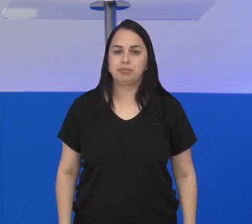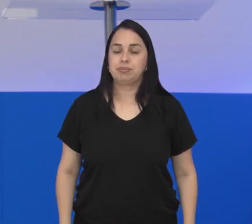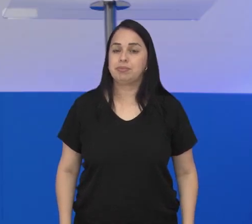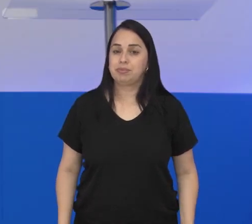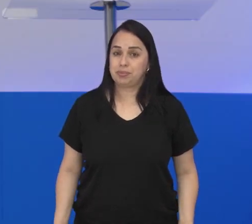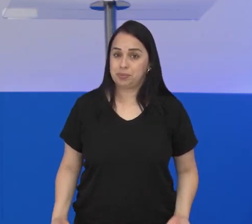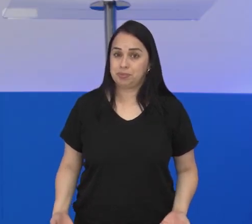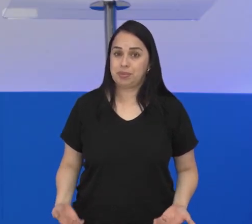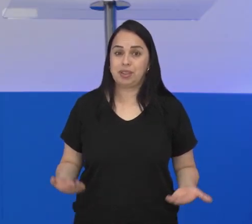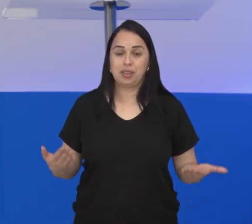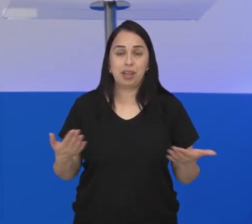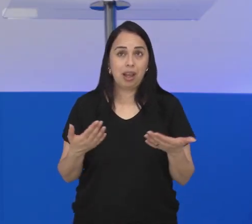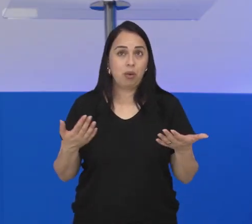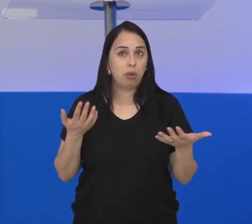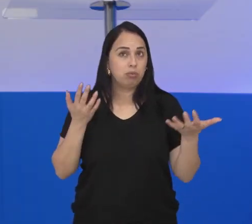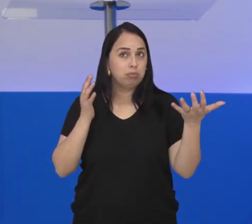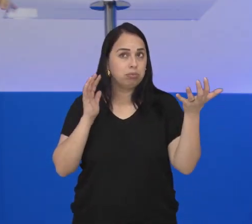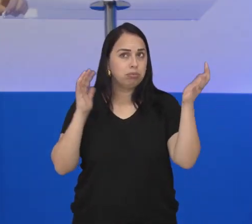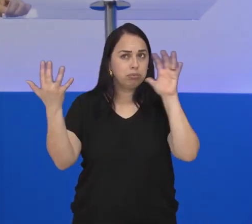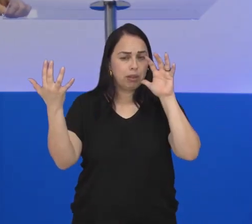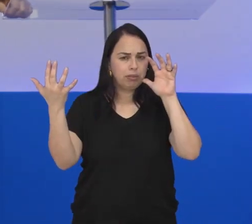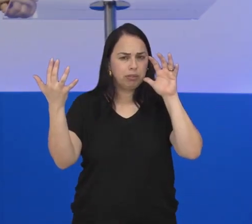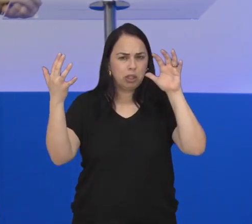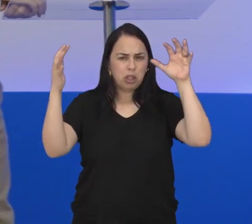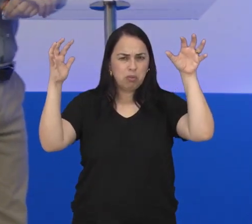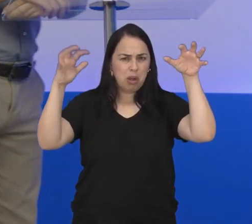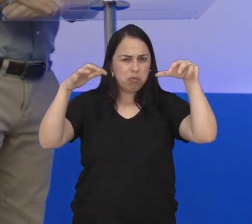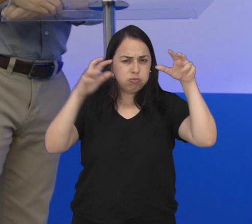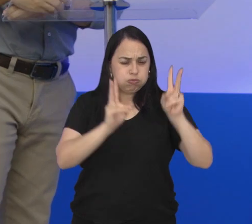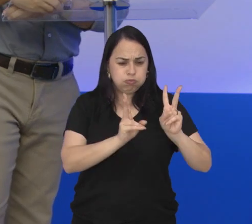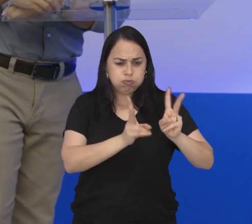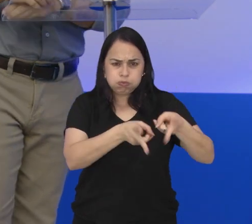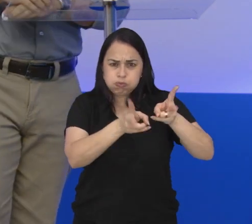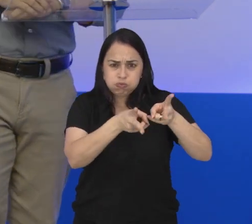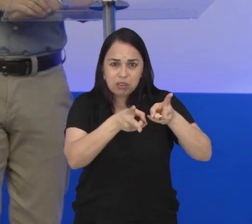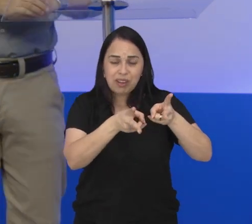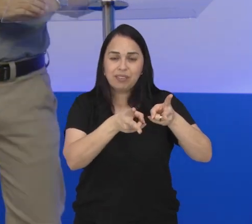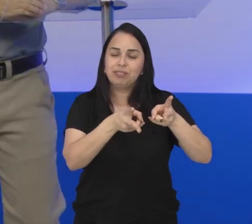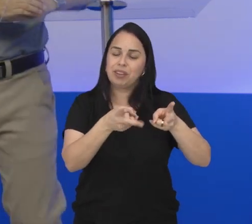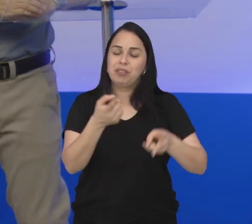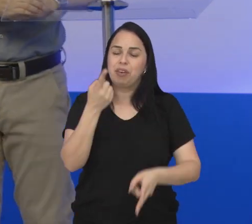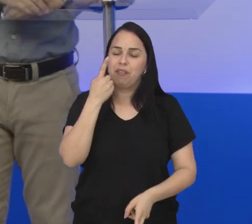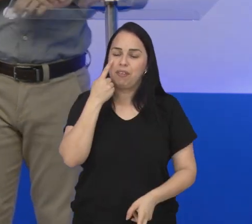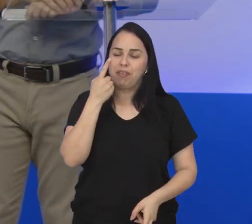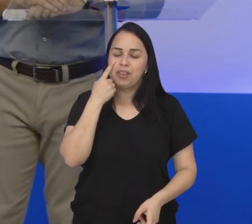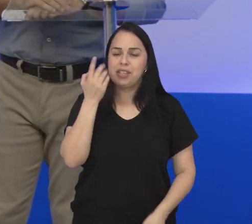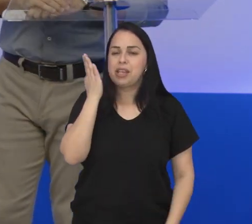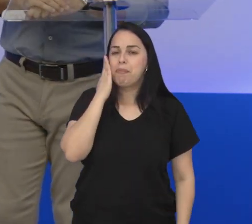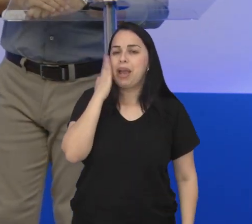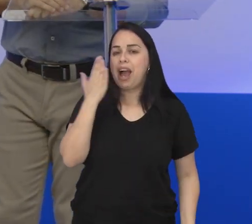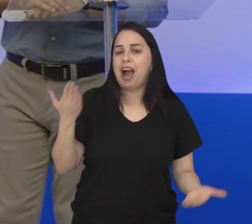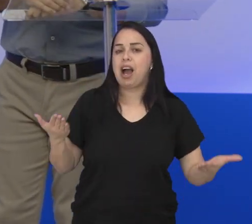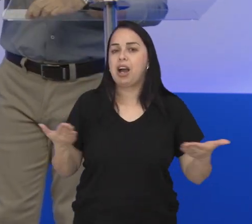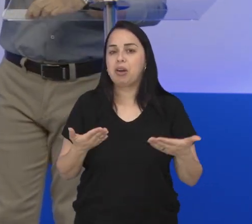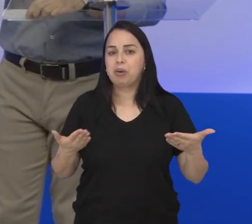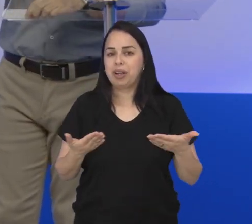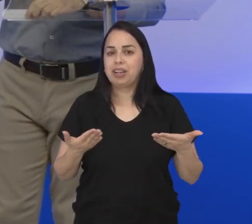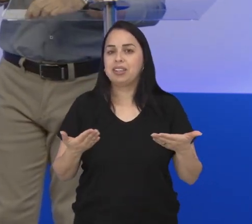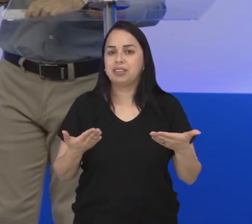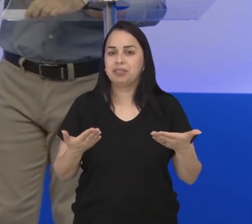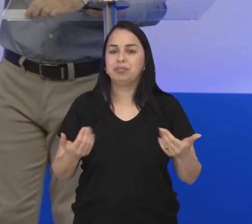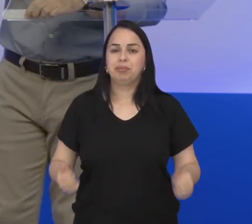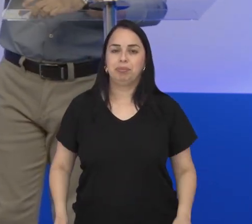12-3913-2926. E vamos falar do tempo. Será que a chuva continua aqui na região? É o que a gente vai saber agora na previsão para